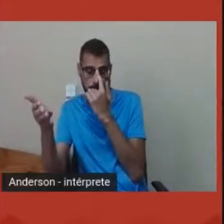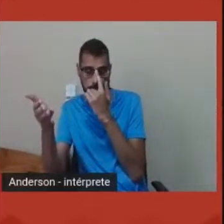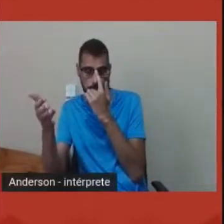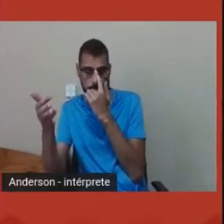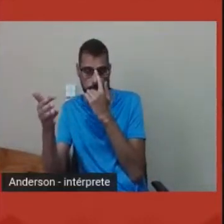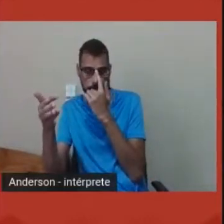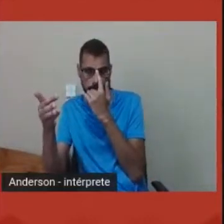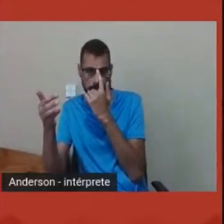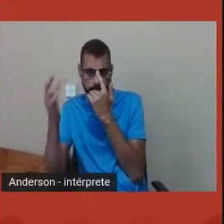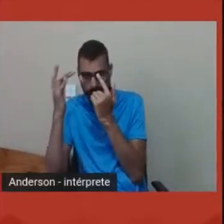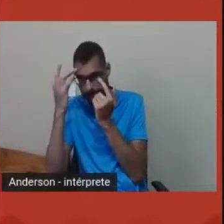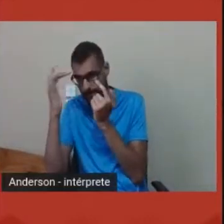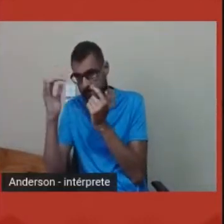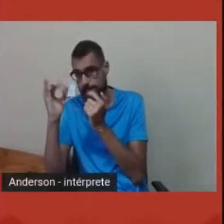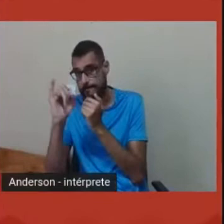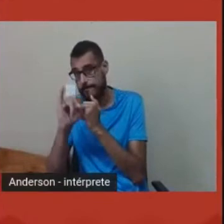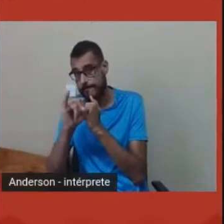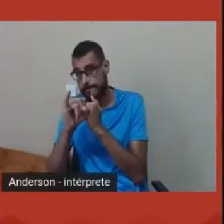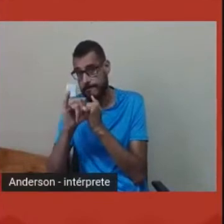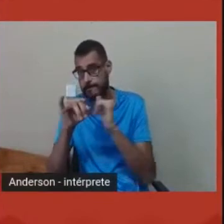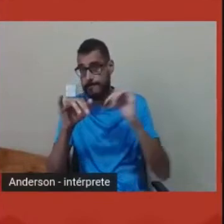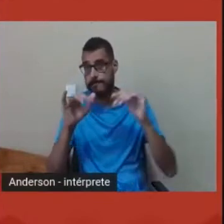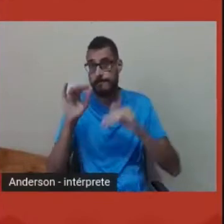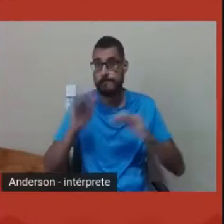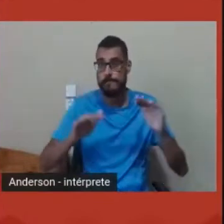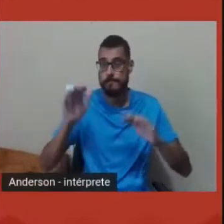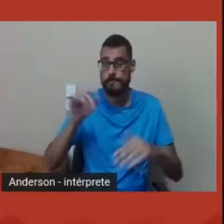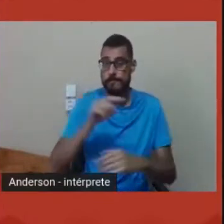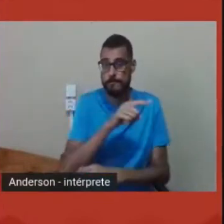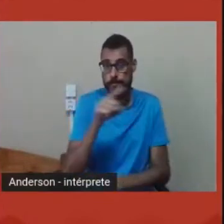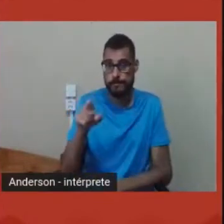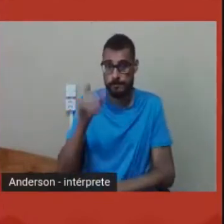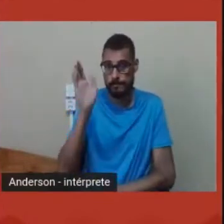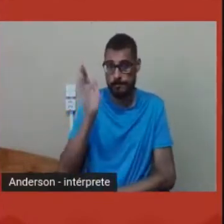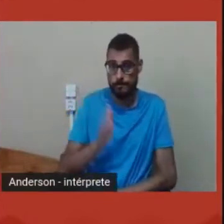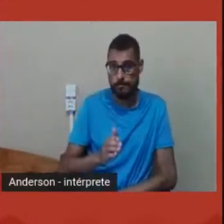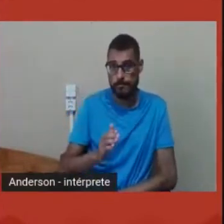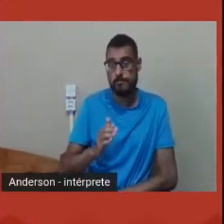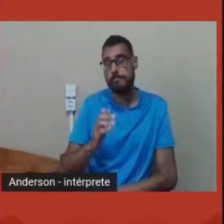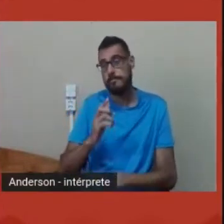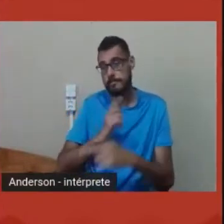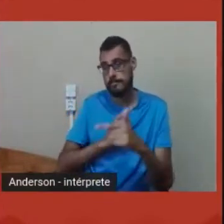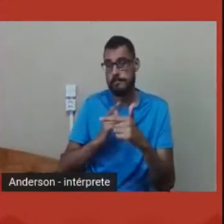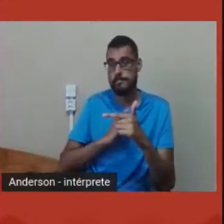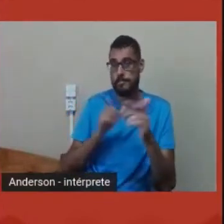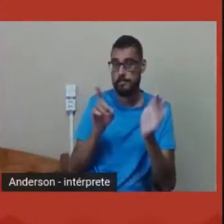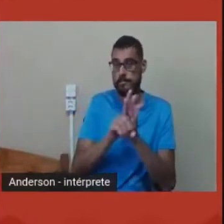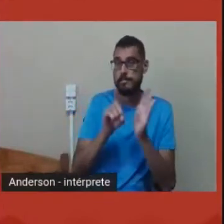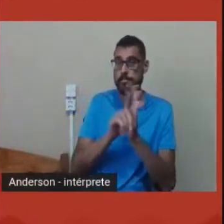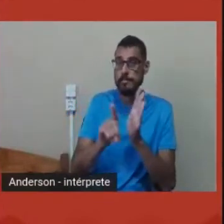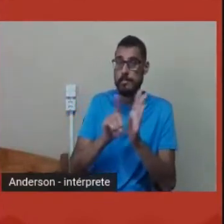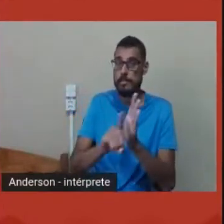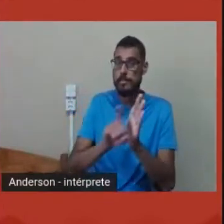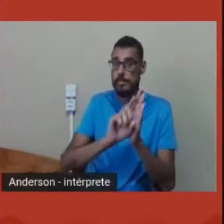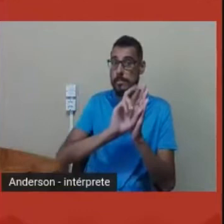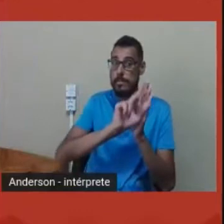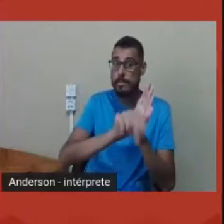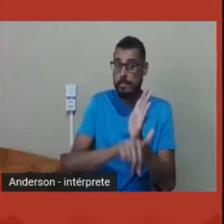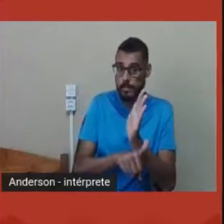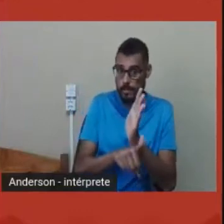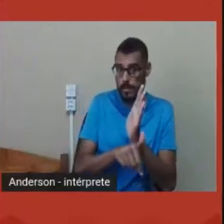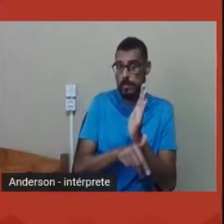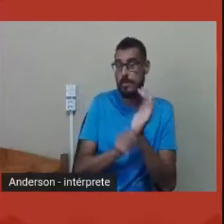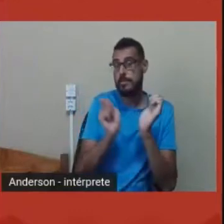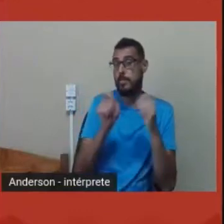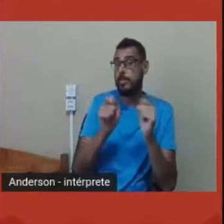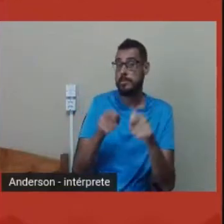se vocês já estão... Levantaram bastante perguntas, hipóteses, sei lá o que aqui,